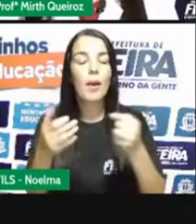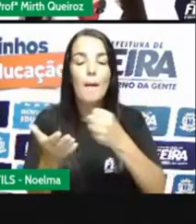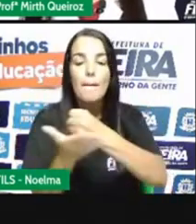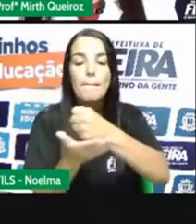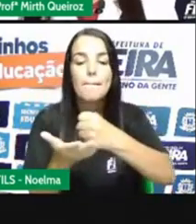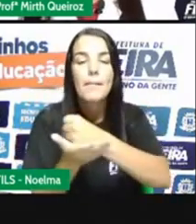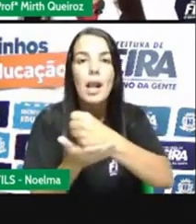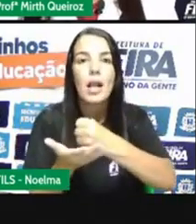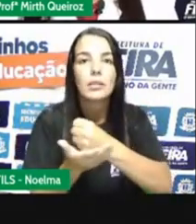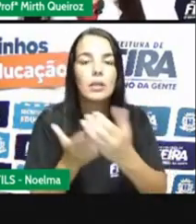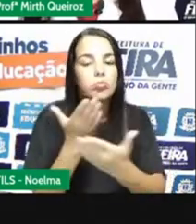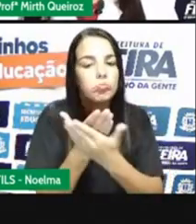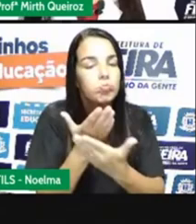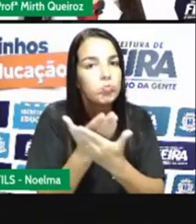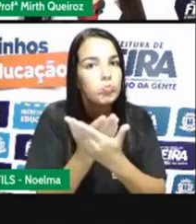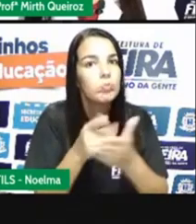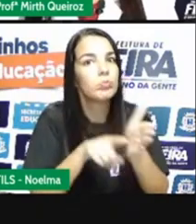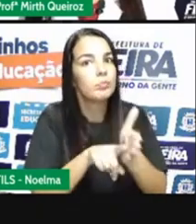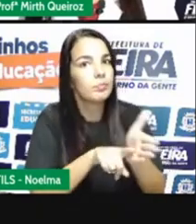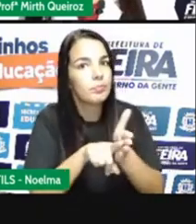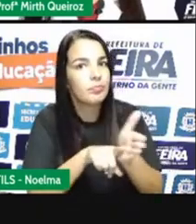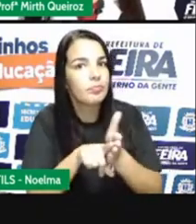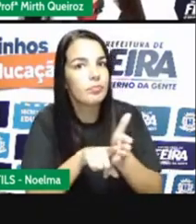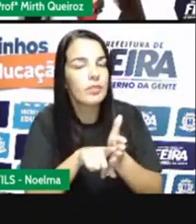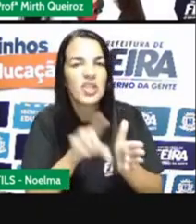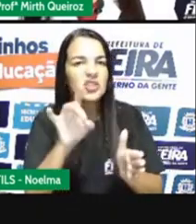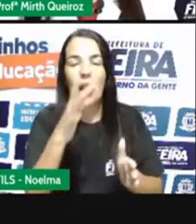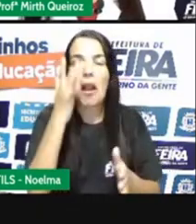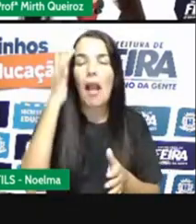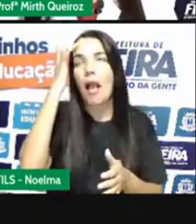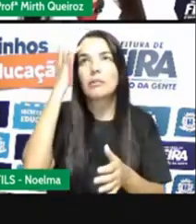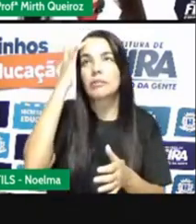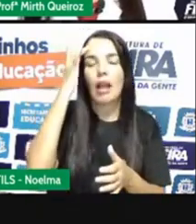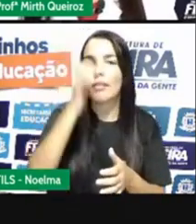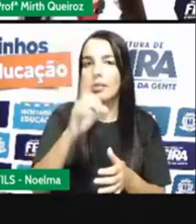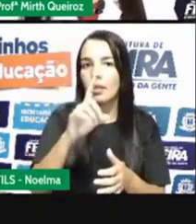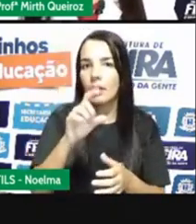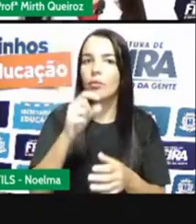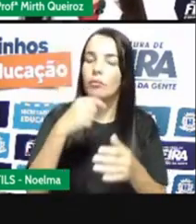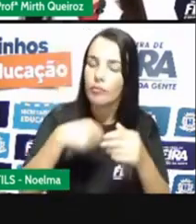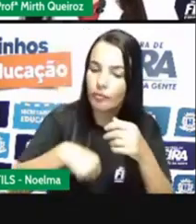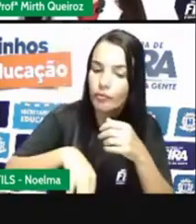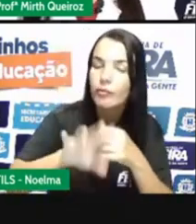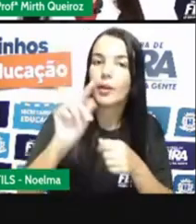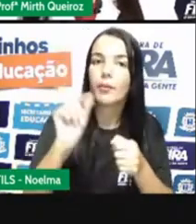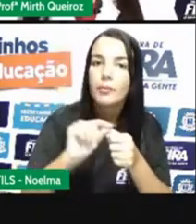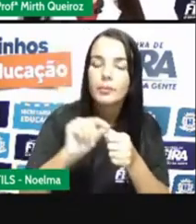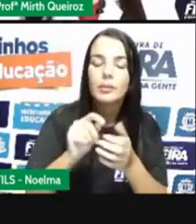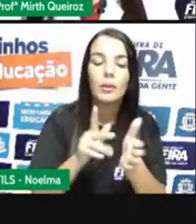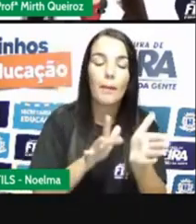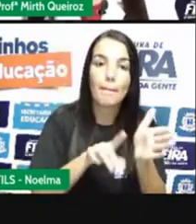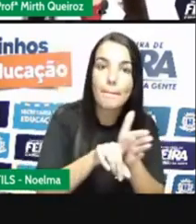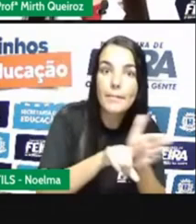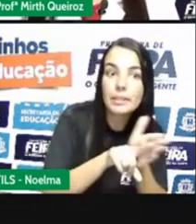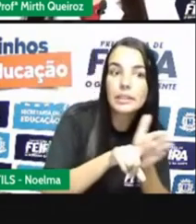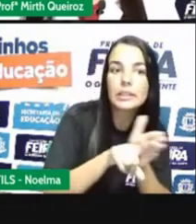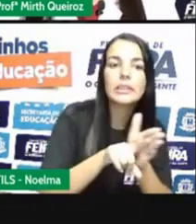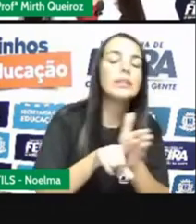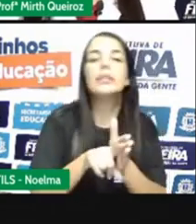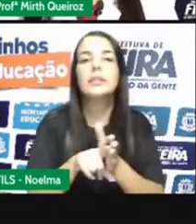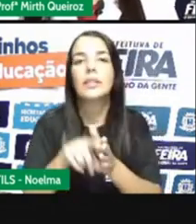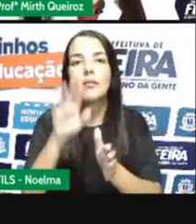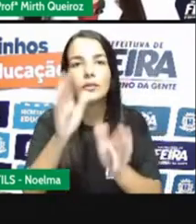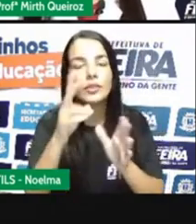em pesquisas e não em achismo. Então, nós lemos aí um texto, né? Vocês acompanharam e a Pro leu aí